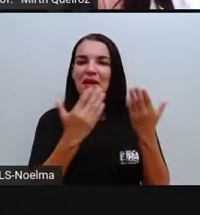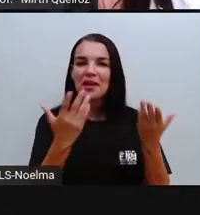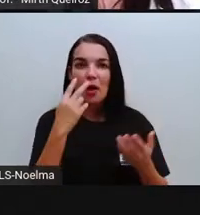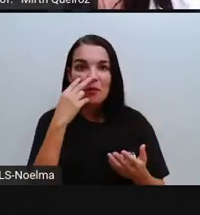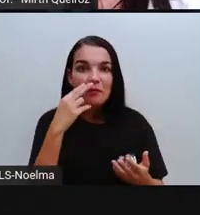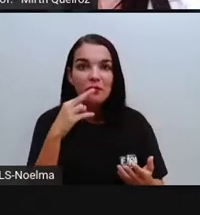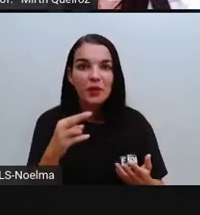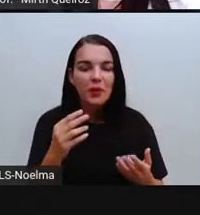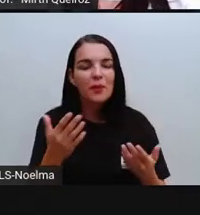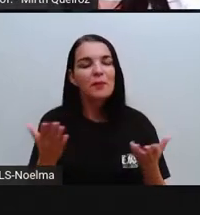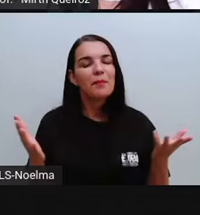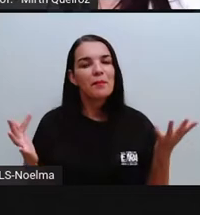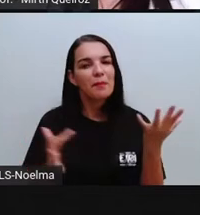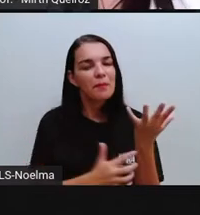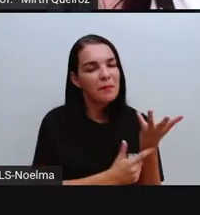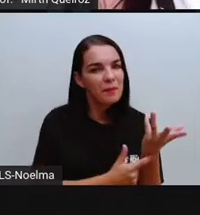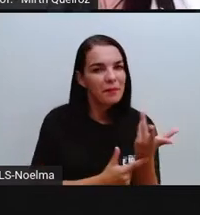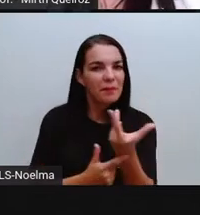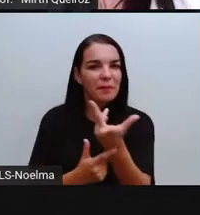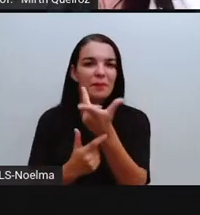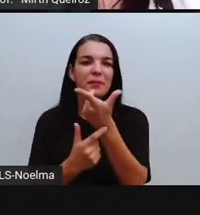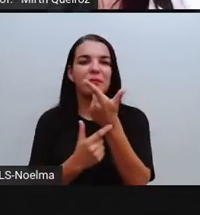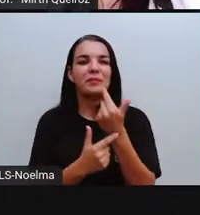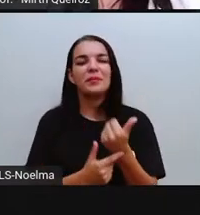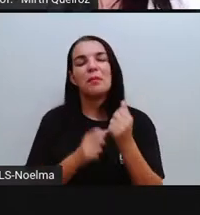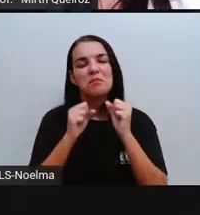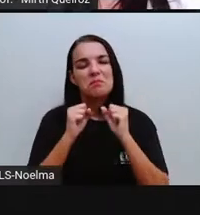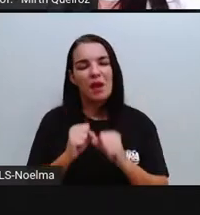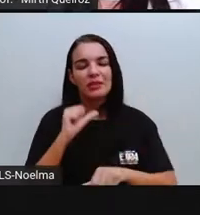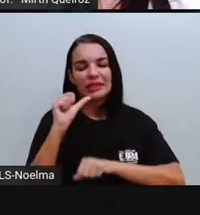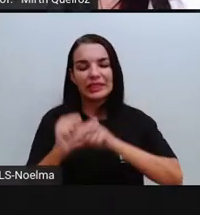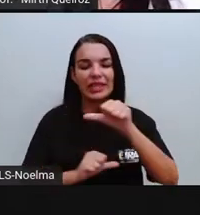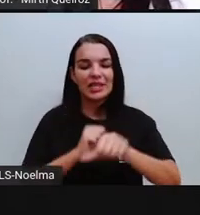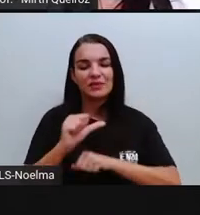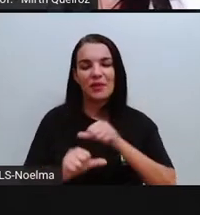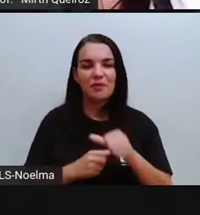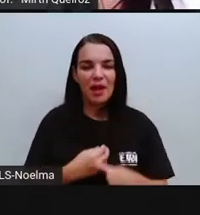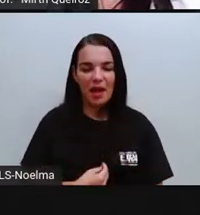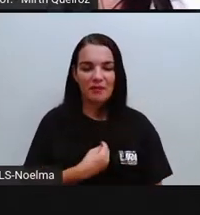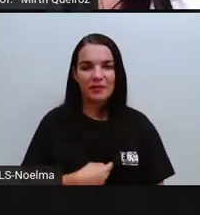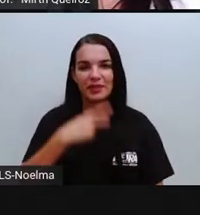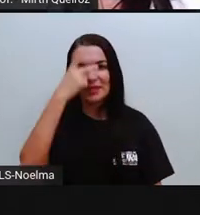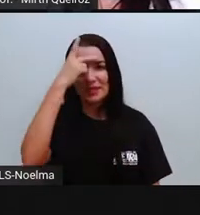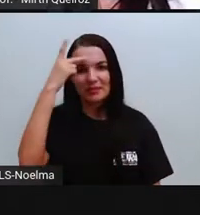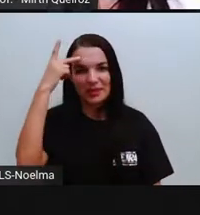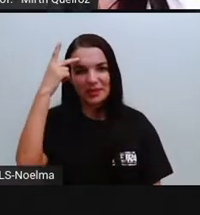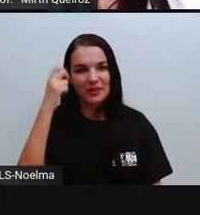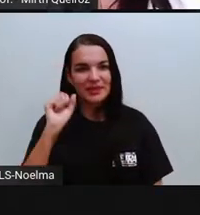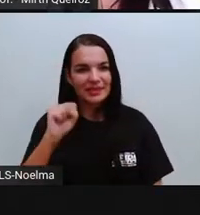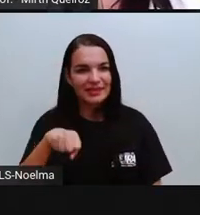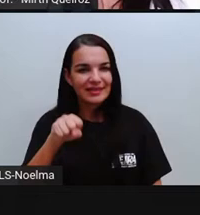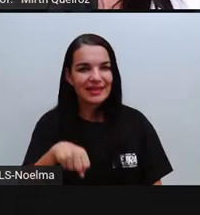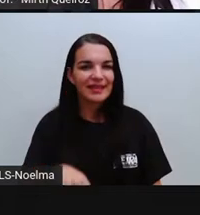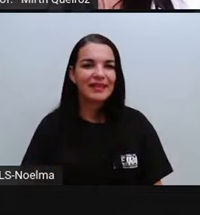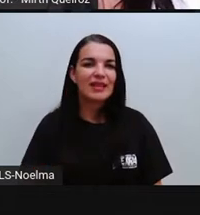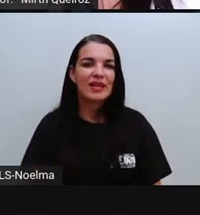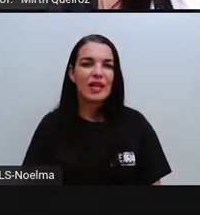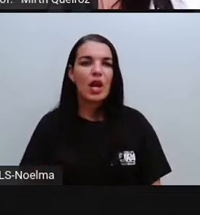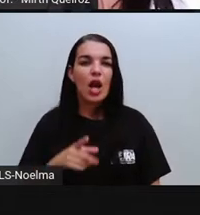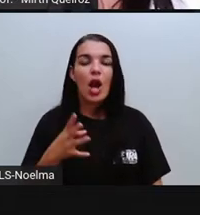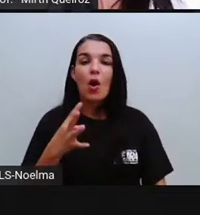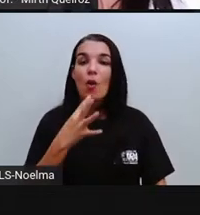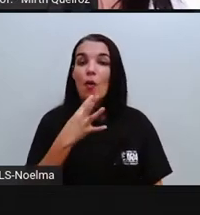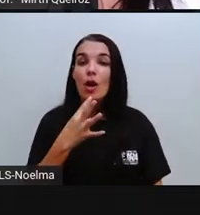onde chega a arte e até onde a arte transforma aí a vida das pessoas, né?